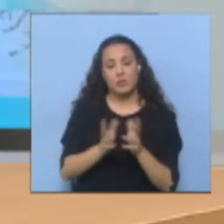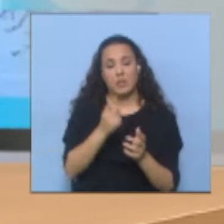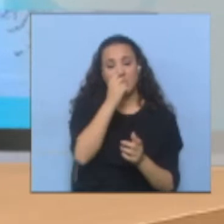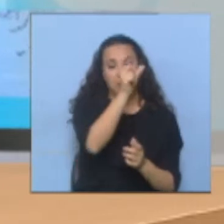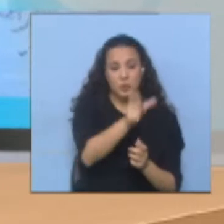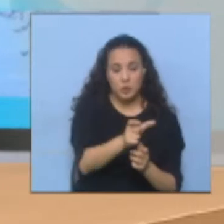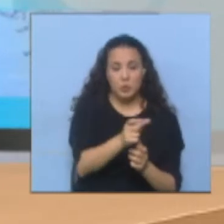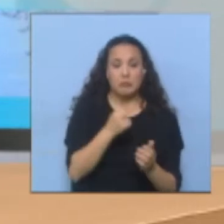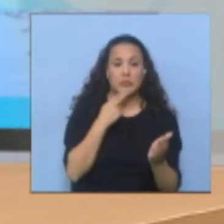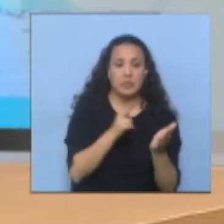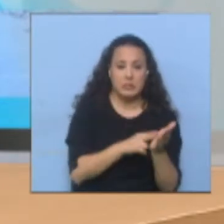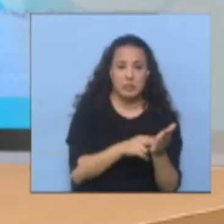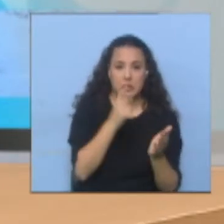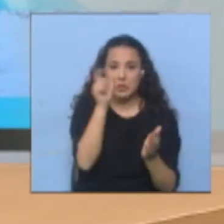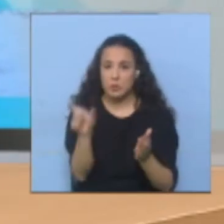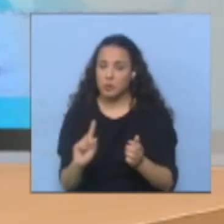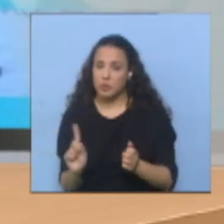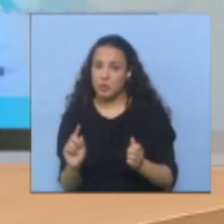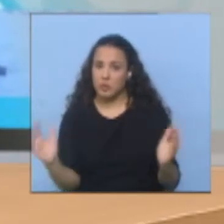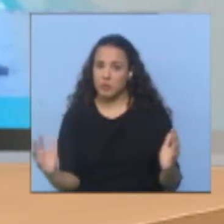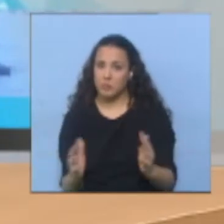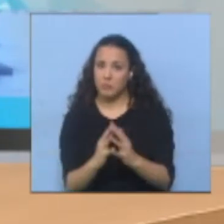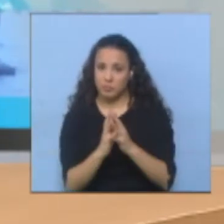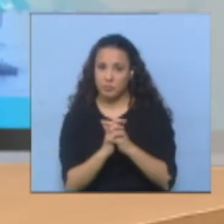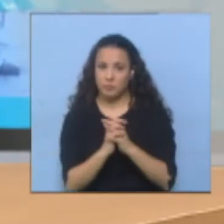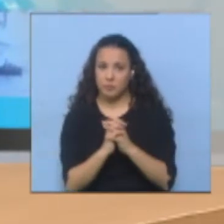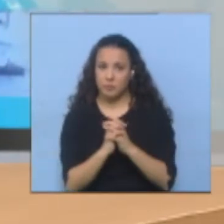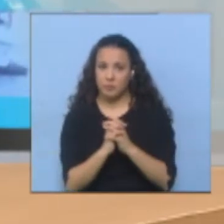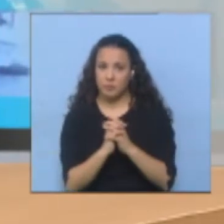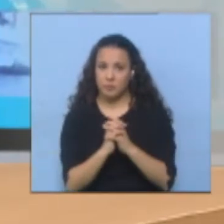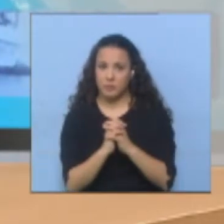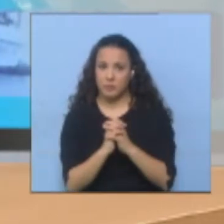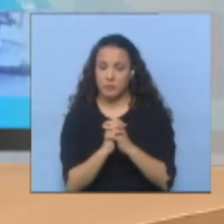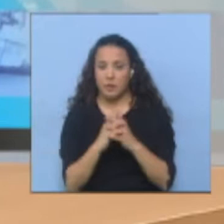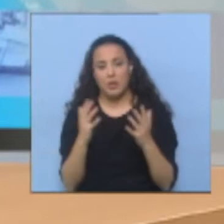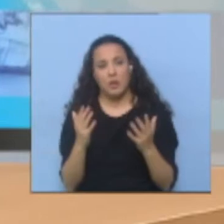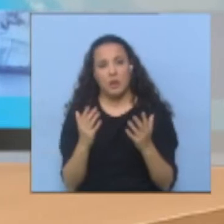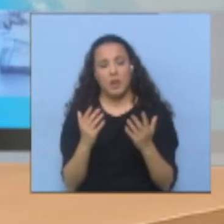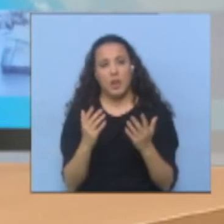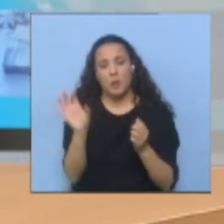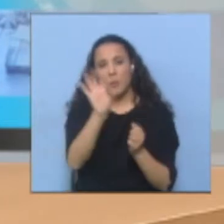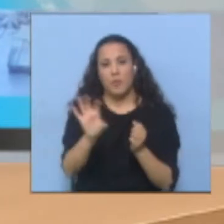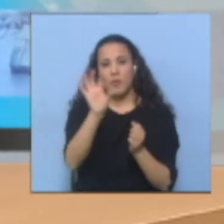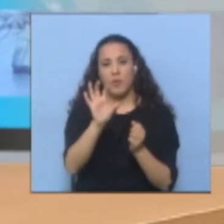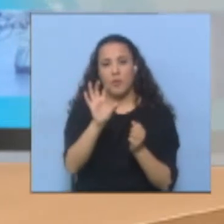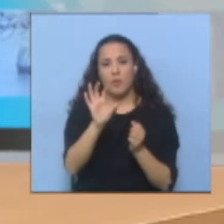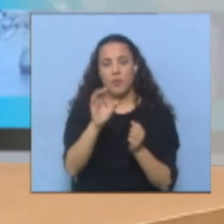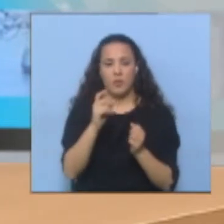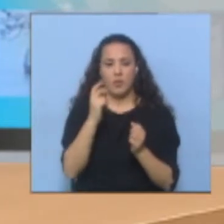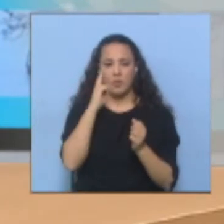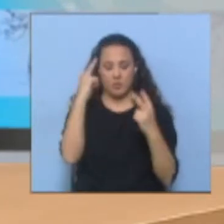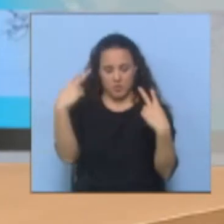que leva as pessoas a procurarem aquele espaço, numa procura de se encontrarem consigo próprios, numa procura de